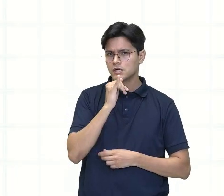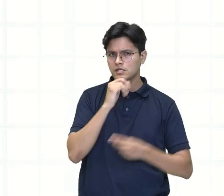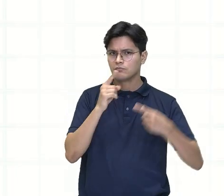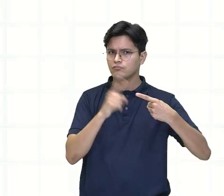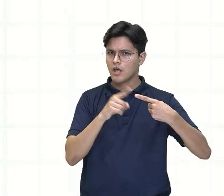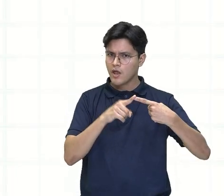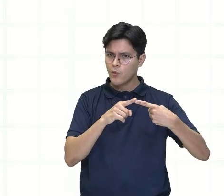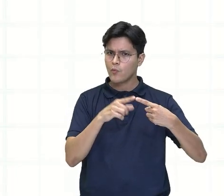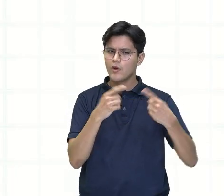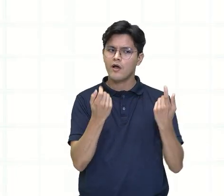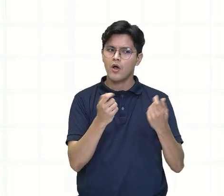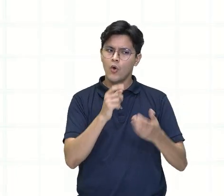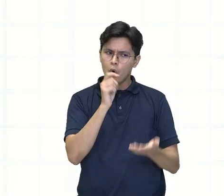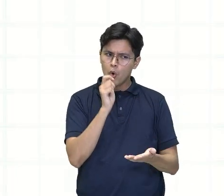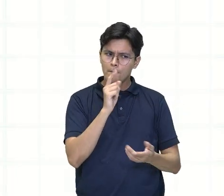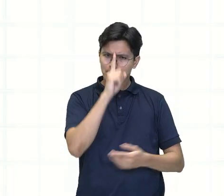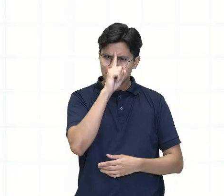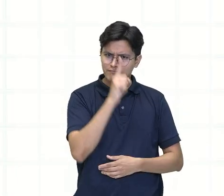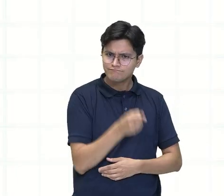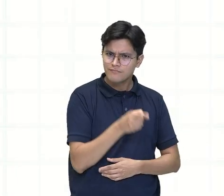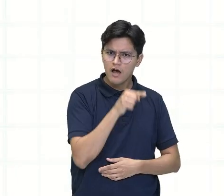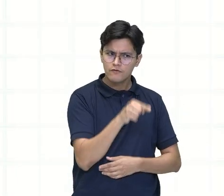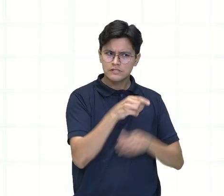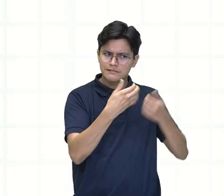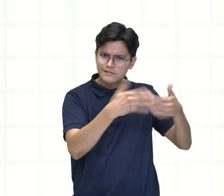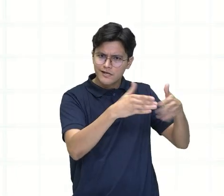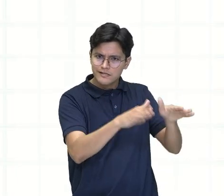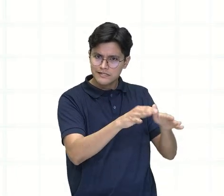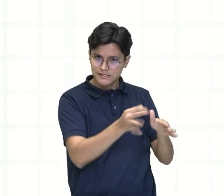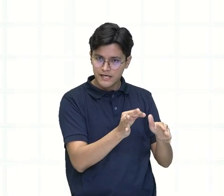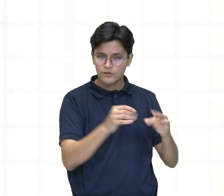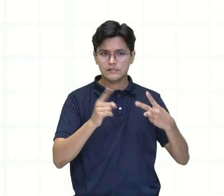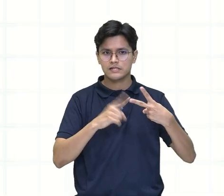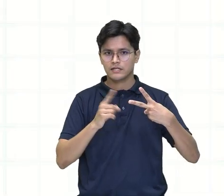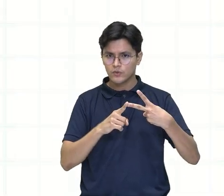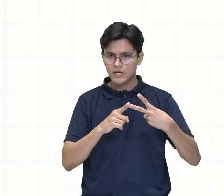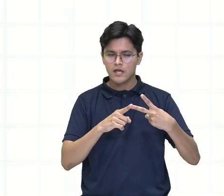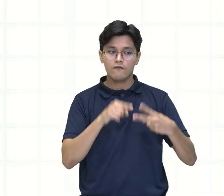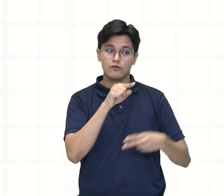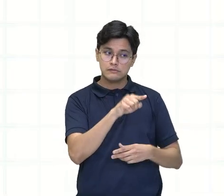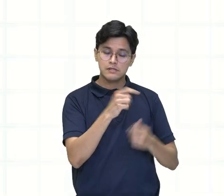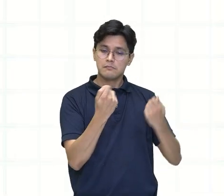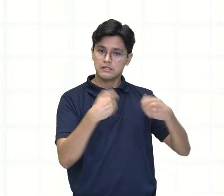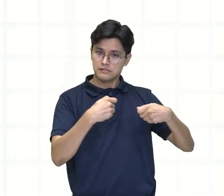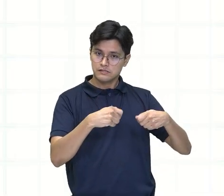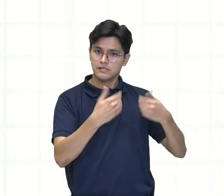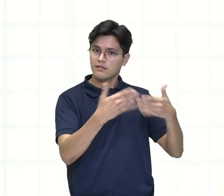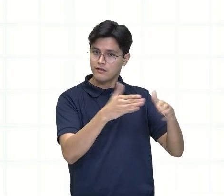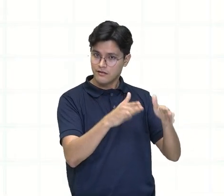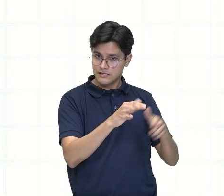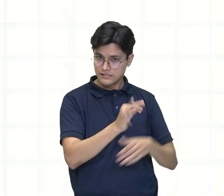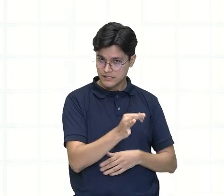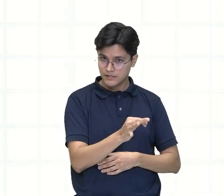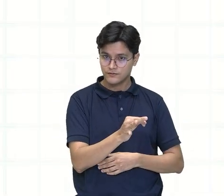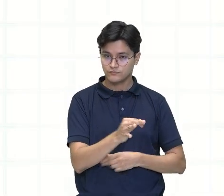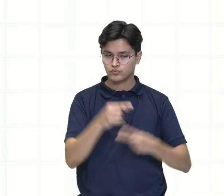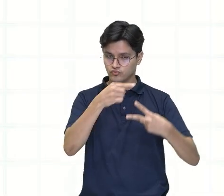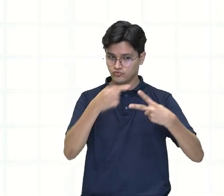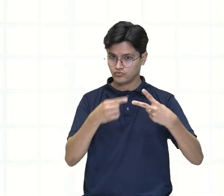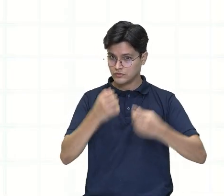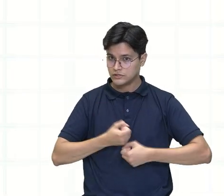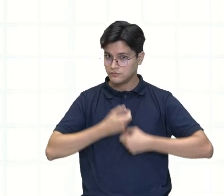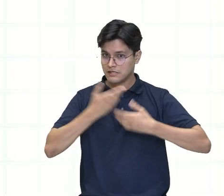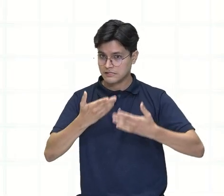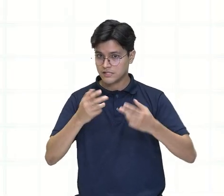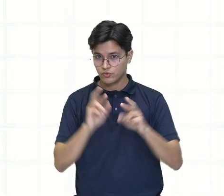já não é uma necessidade, é uma obrigatoriedade. Você no caso aí, está sendo obrigado, né, a se retirar. Só que